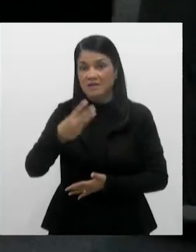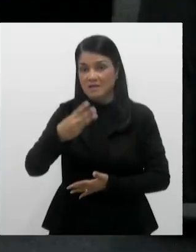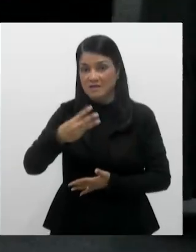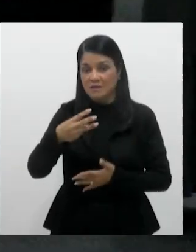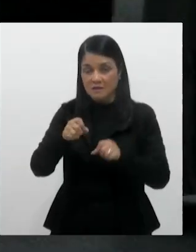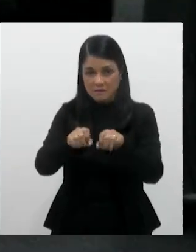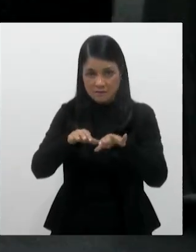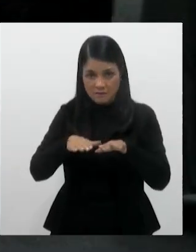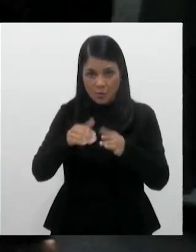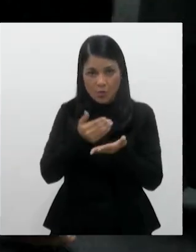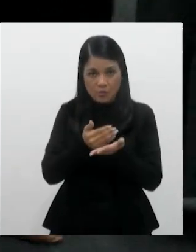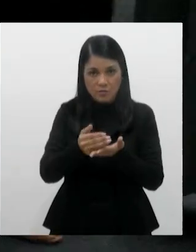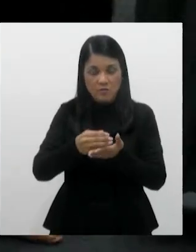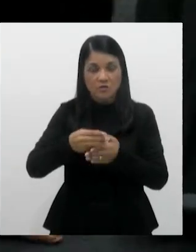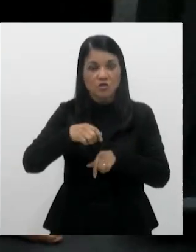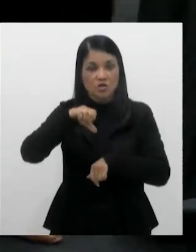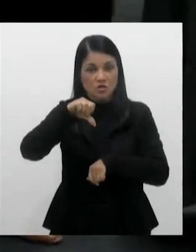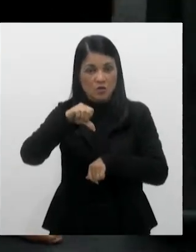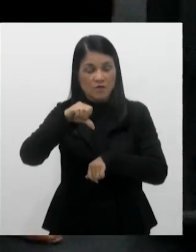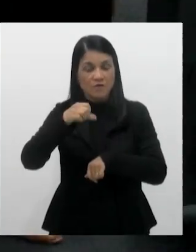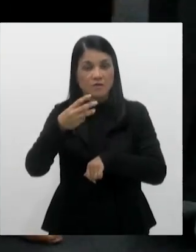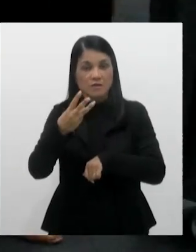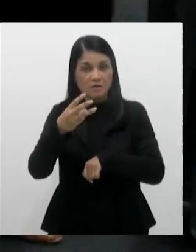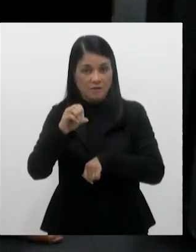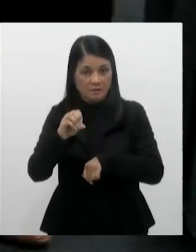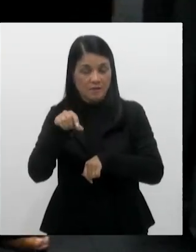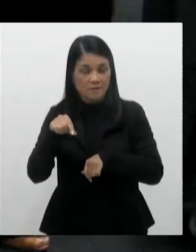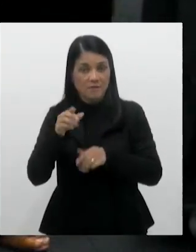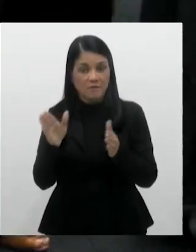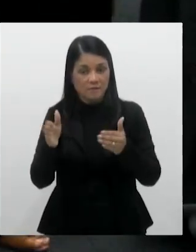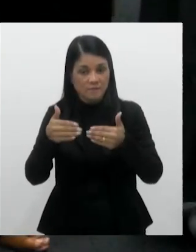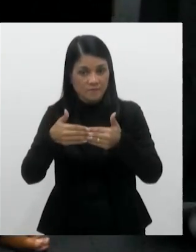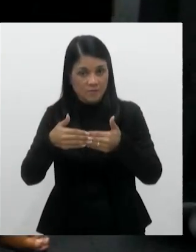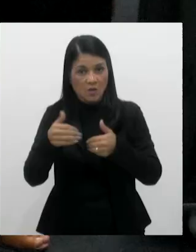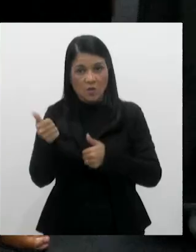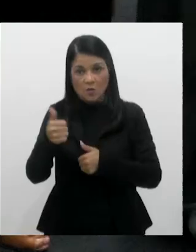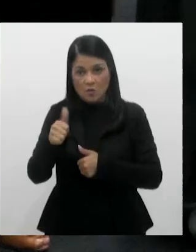que iniciada às 9h30, foi encerrada às